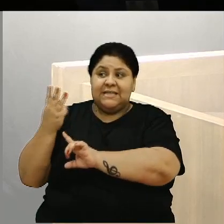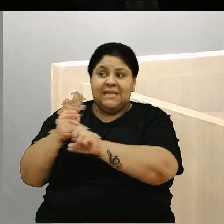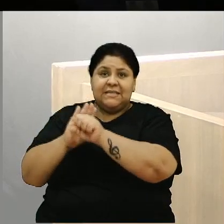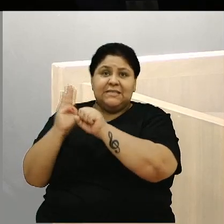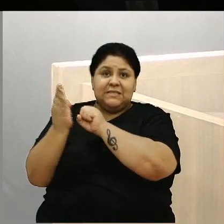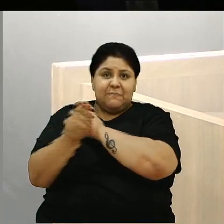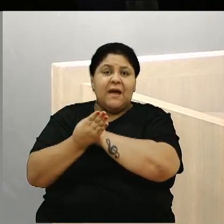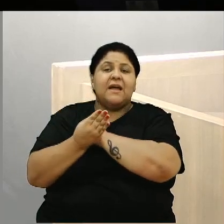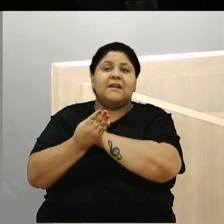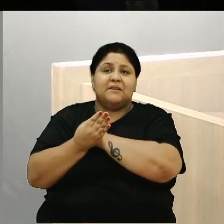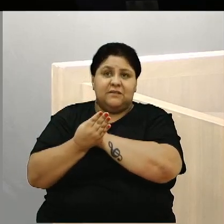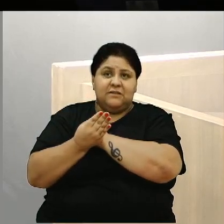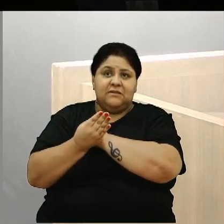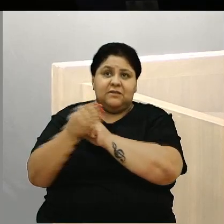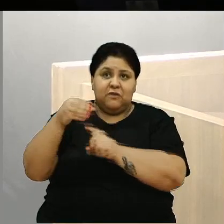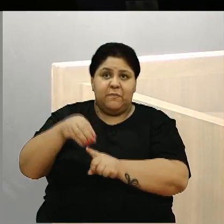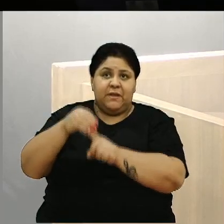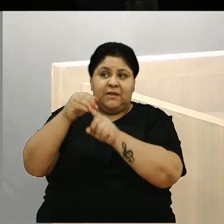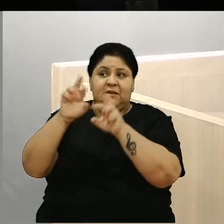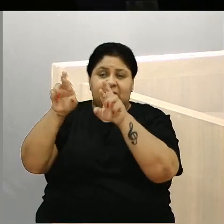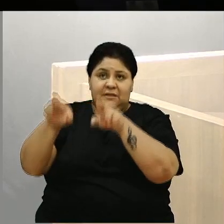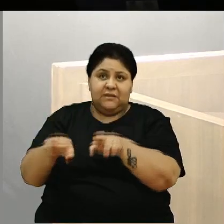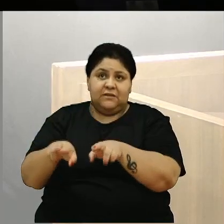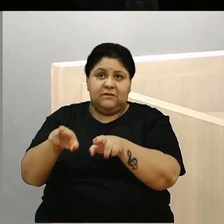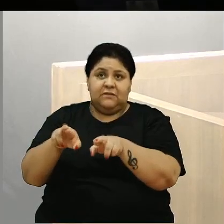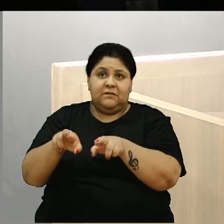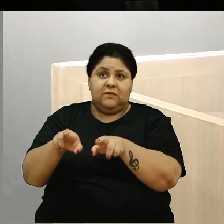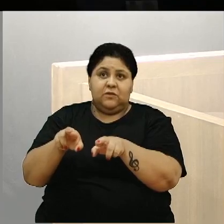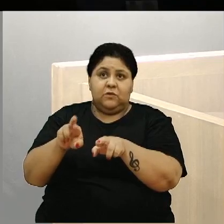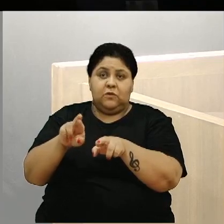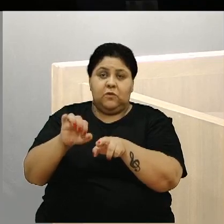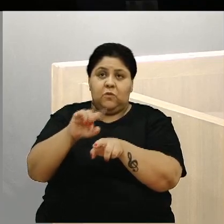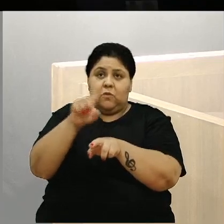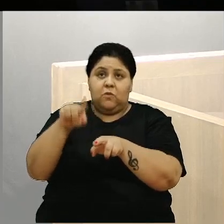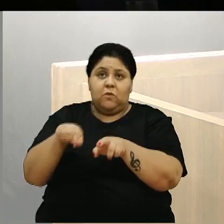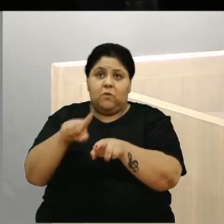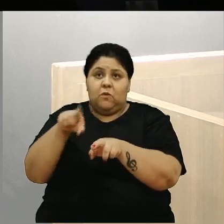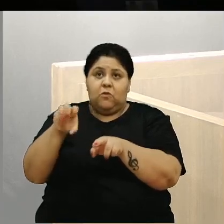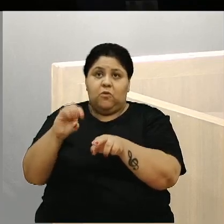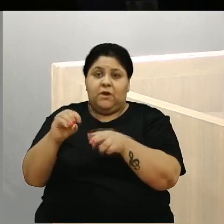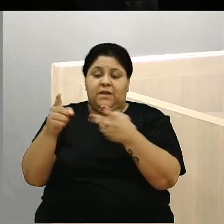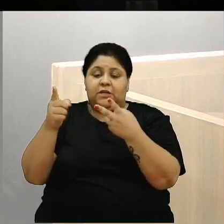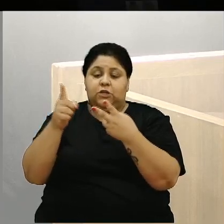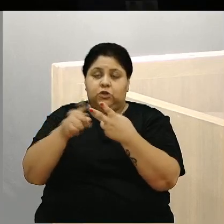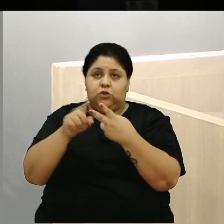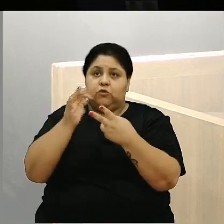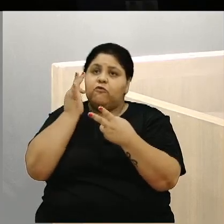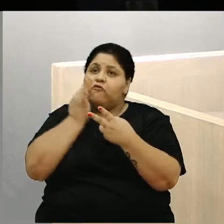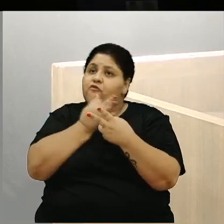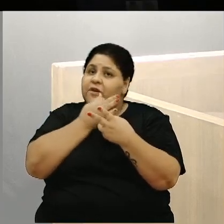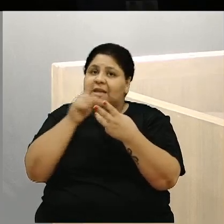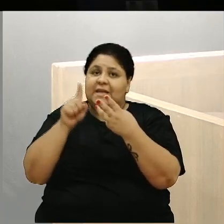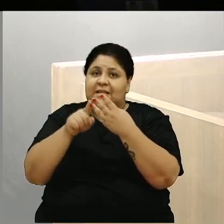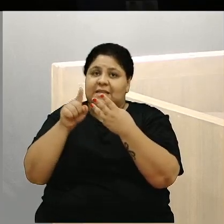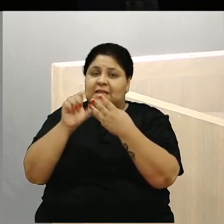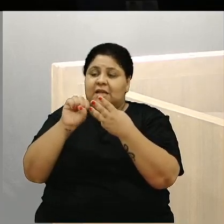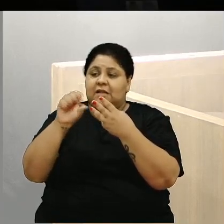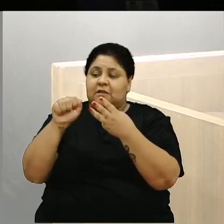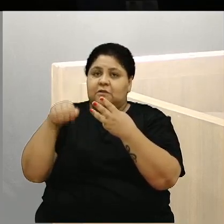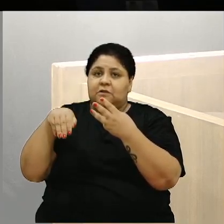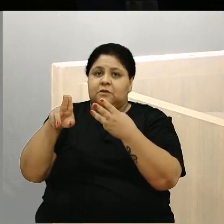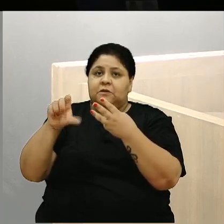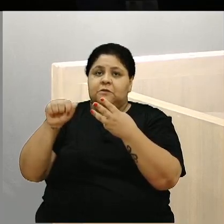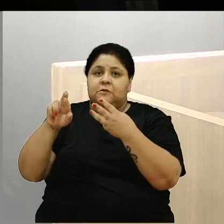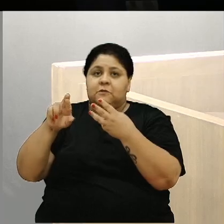são abastecidos principalmente pela região ali do Samuara, que é o Desvio Risso, Forqueta e Samuara. Então, o